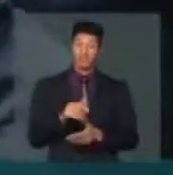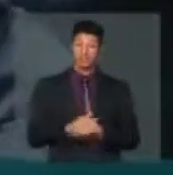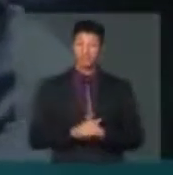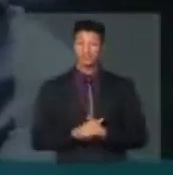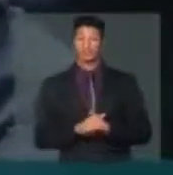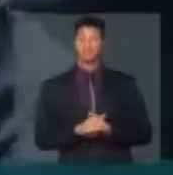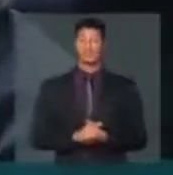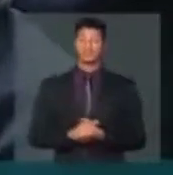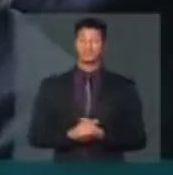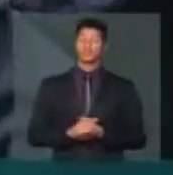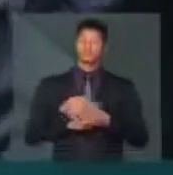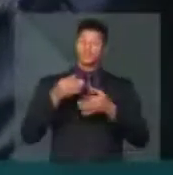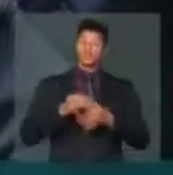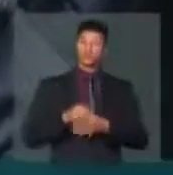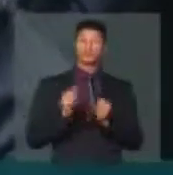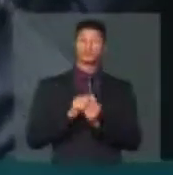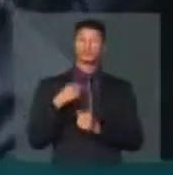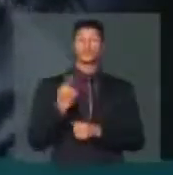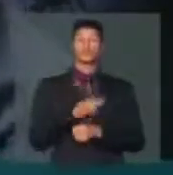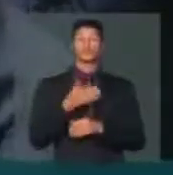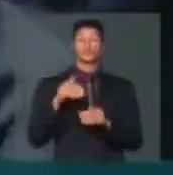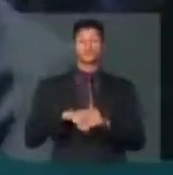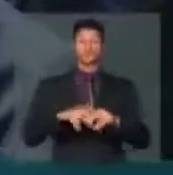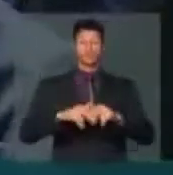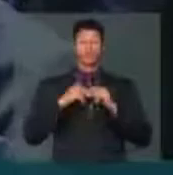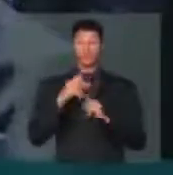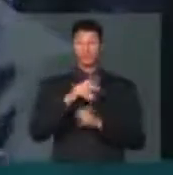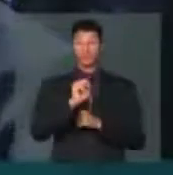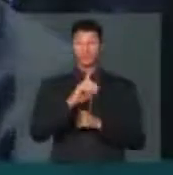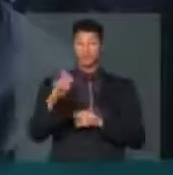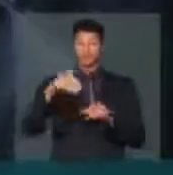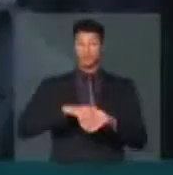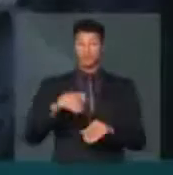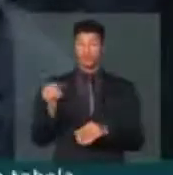rigorosos com o que nós votamos. Por isso o pessoal vota não.